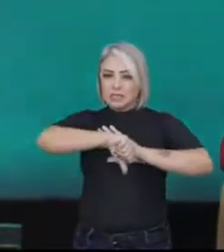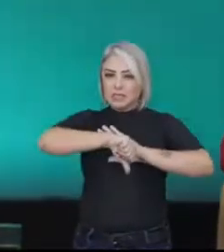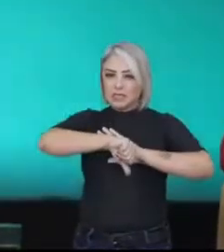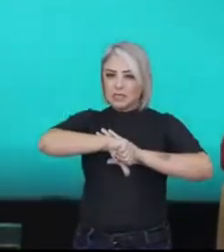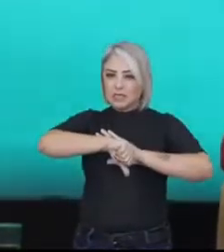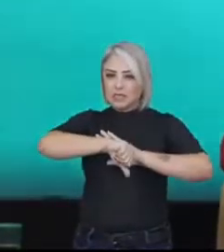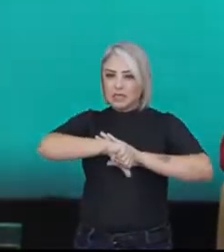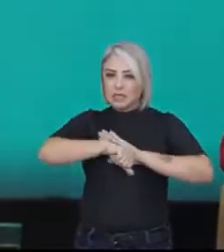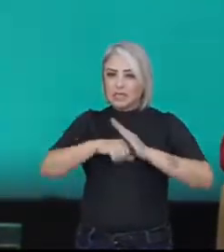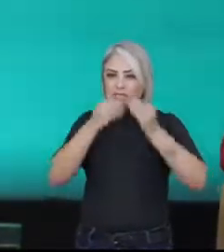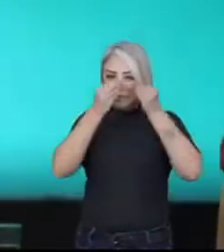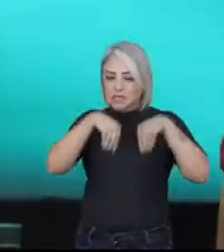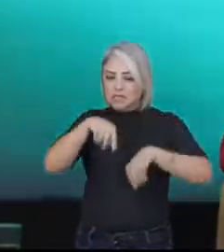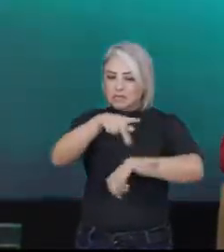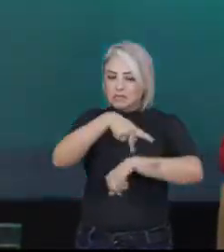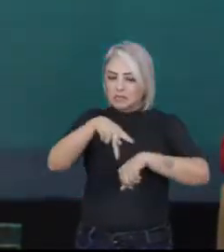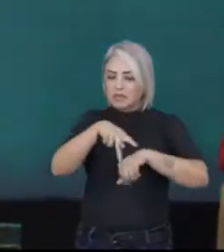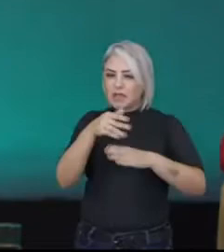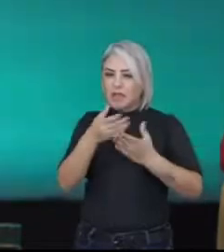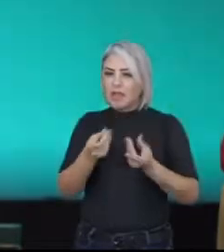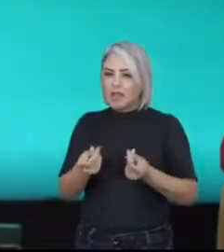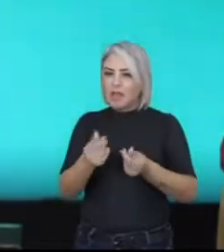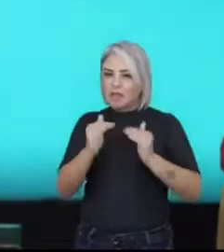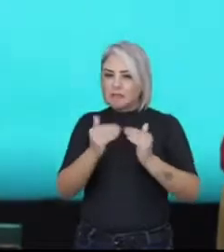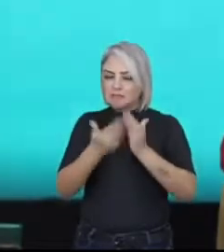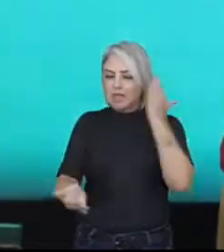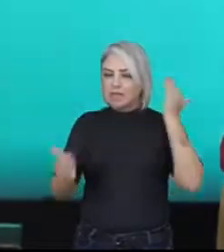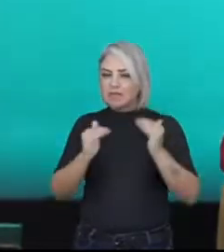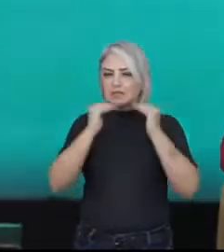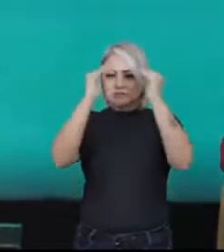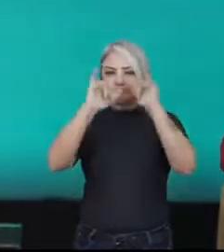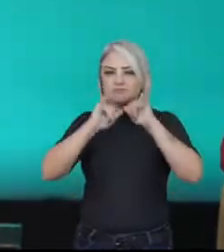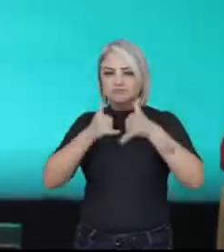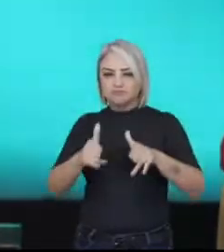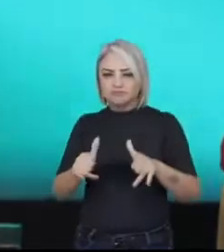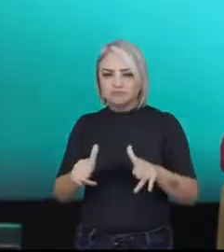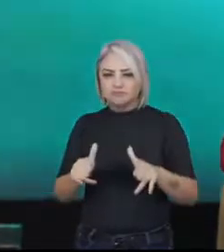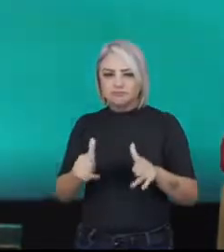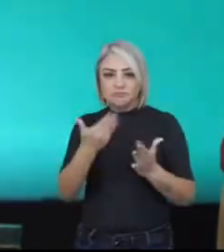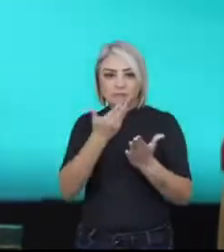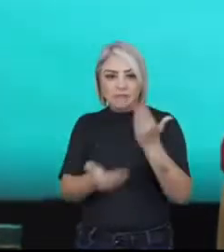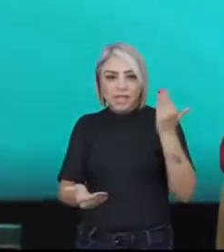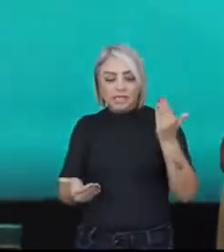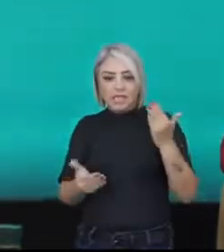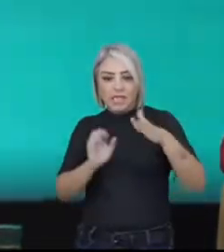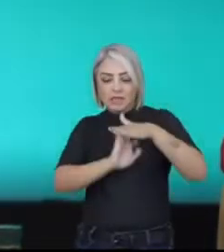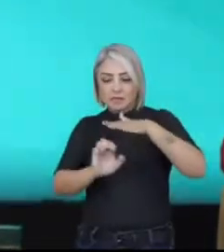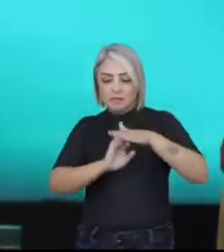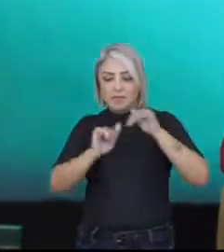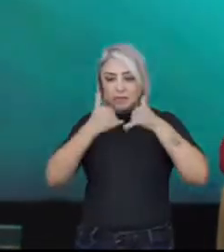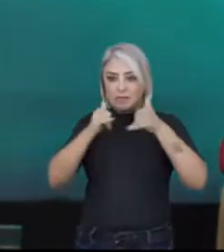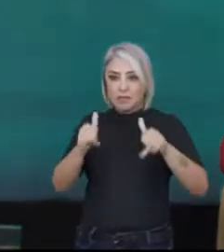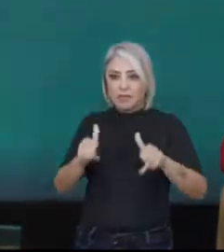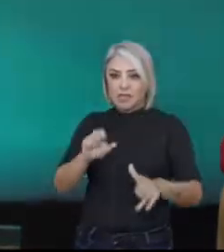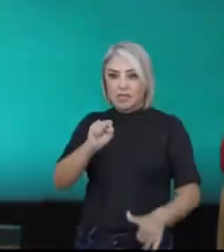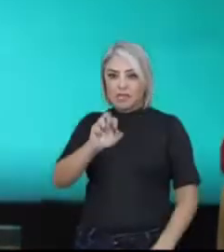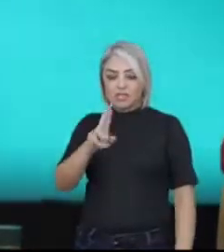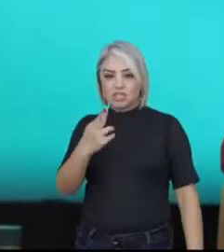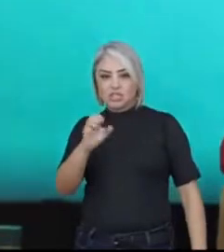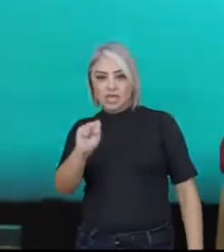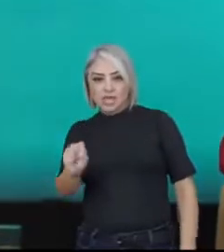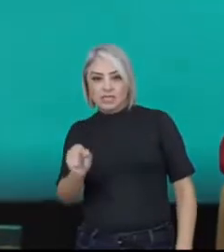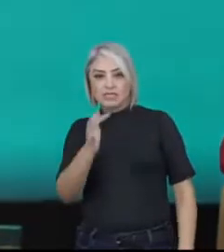seria a perda da nossa soberania energética. Perder a Eletrobras é perder a Chess, é perder Furnas, é